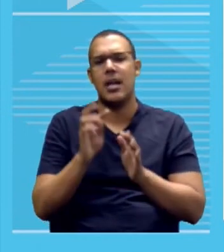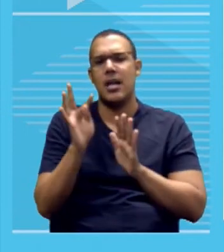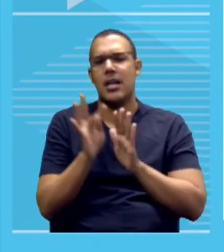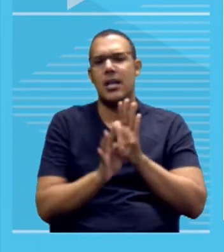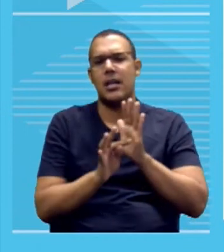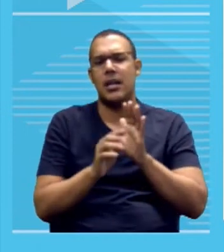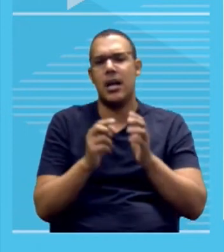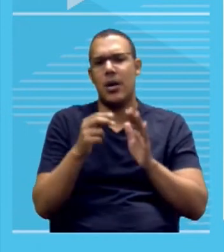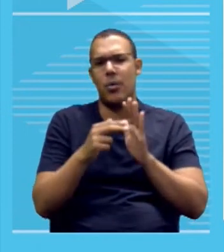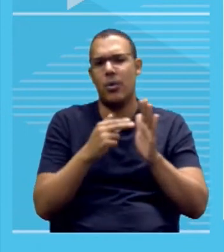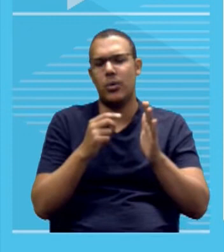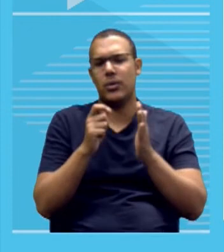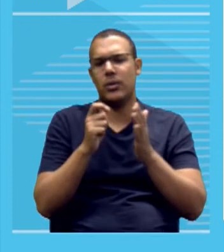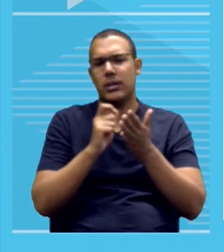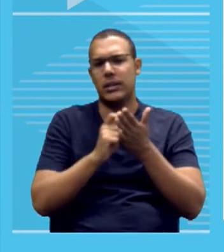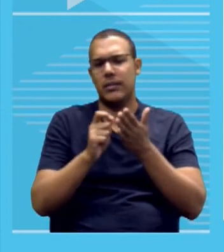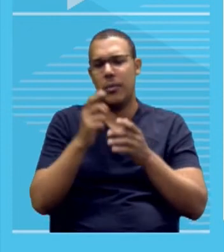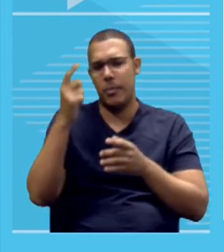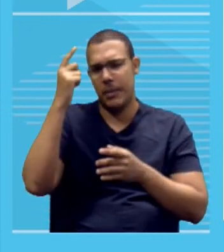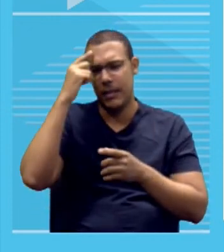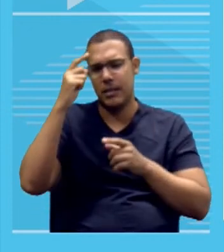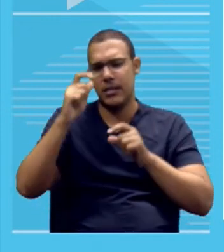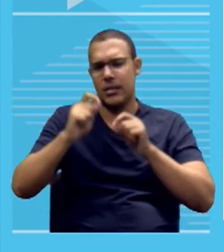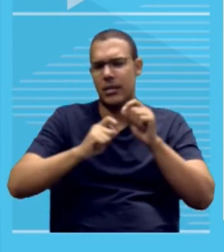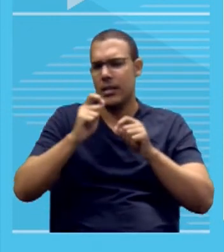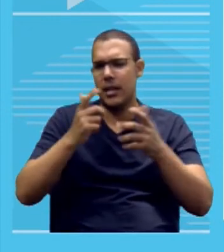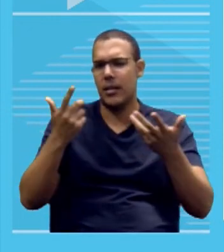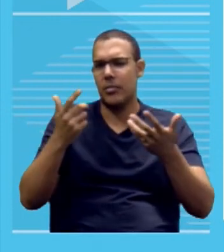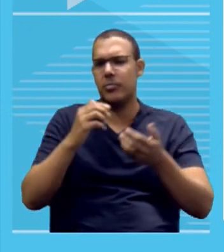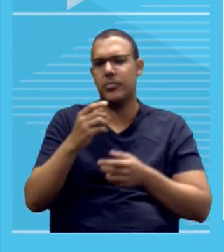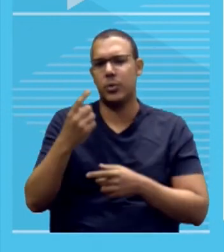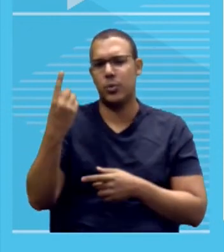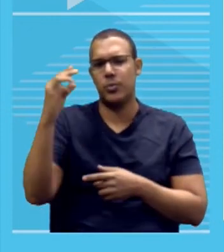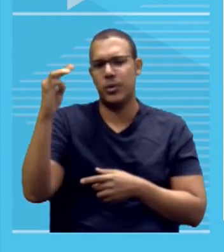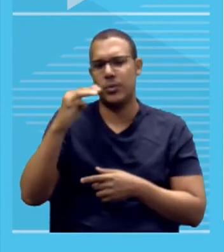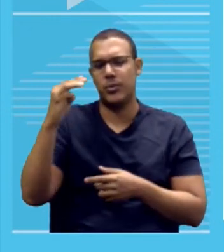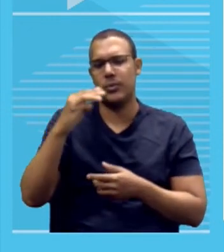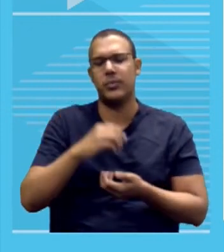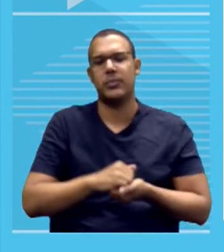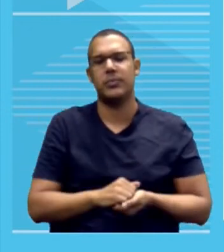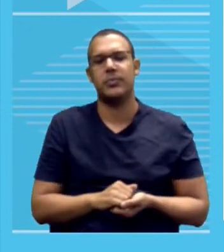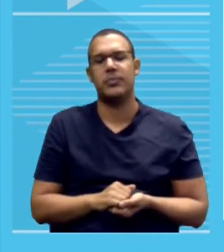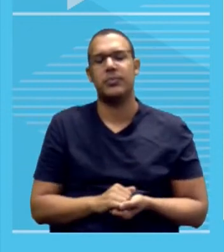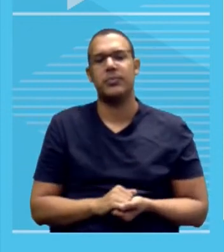pensando no que um minuto para vocês na tela